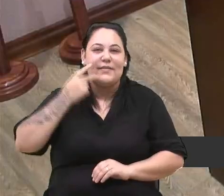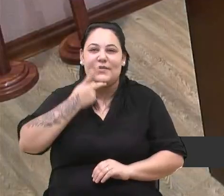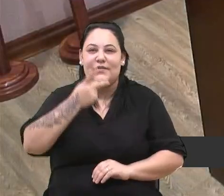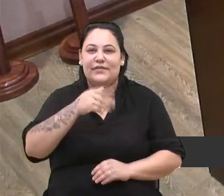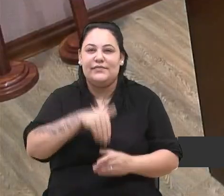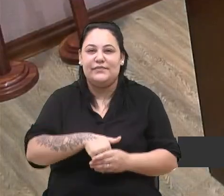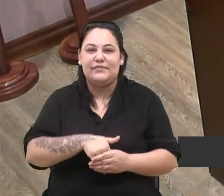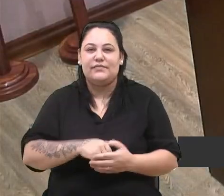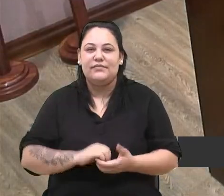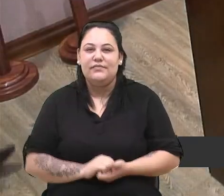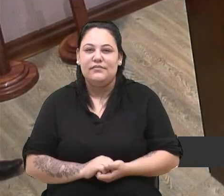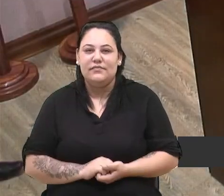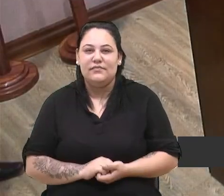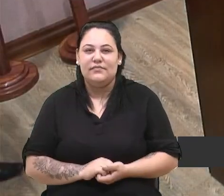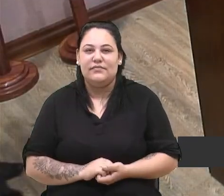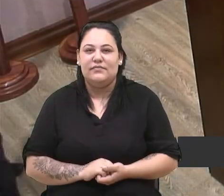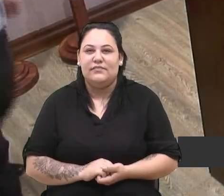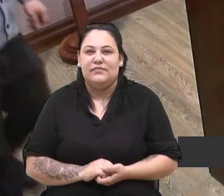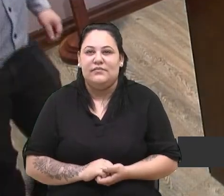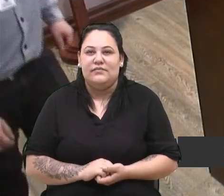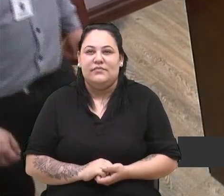Voto.